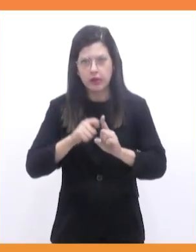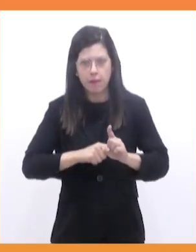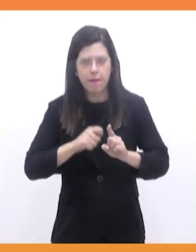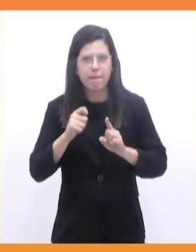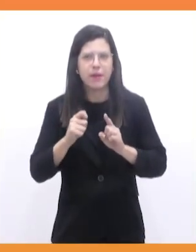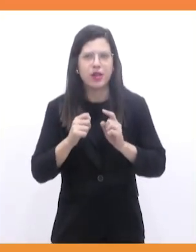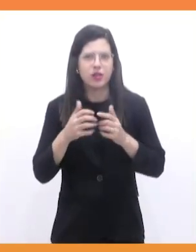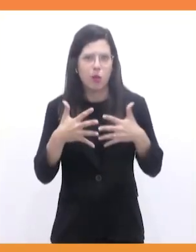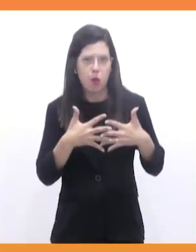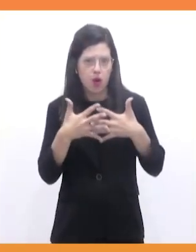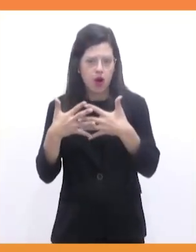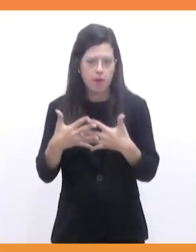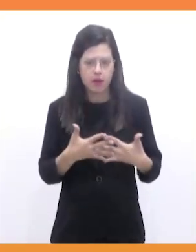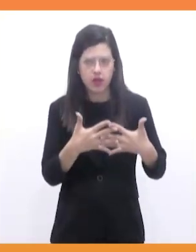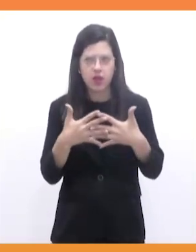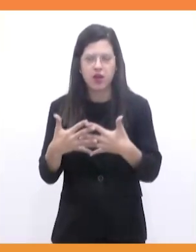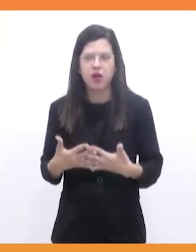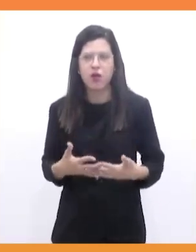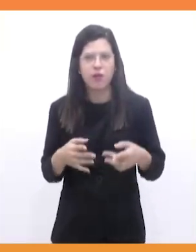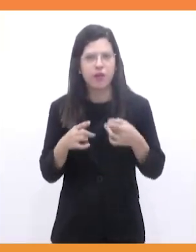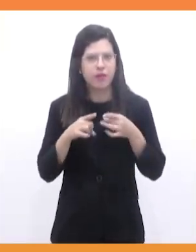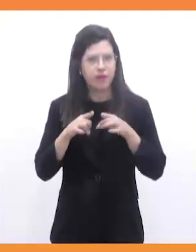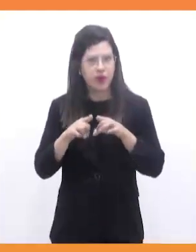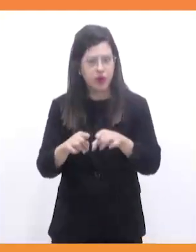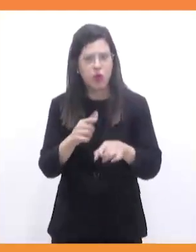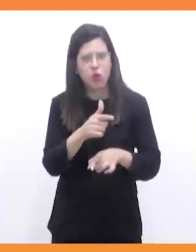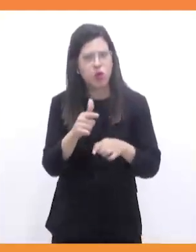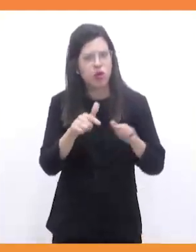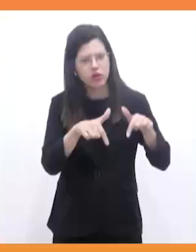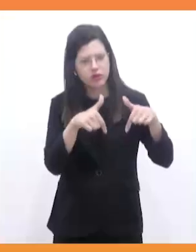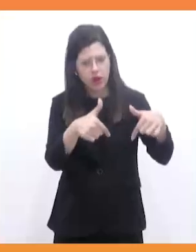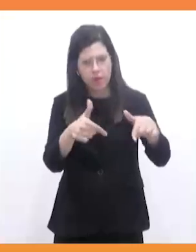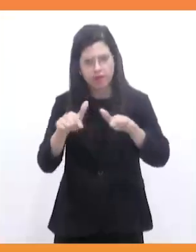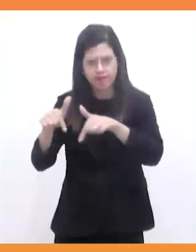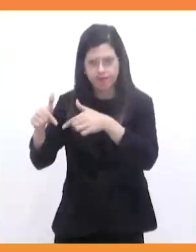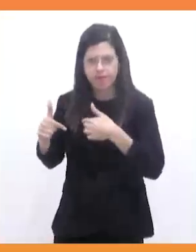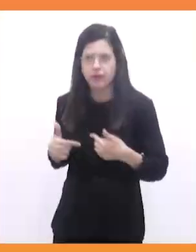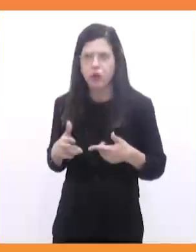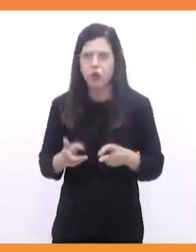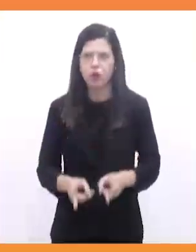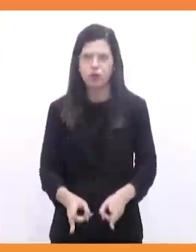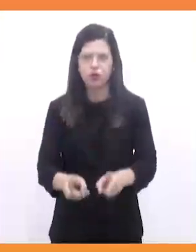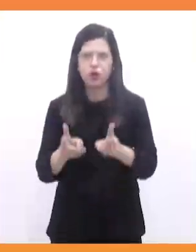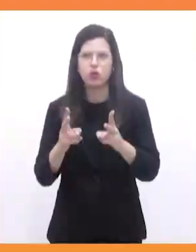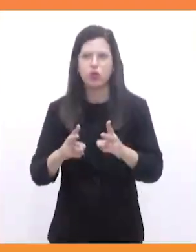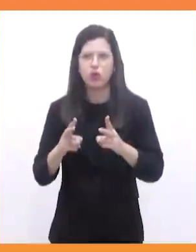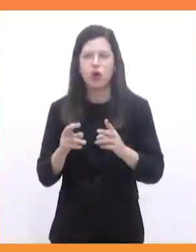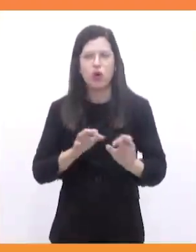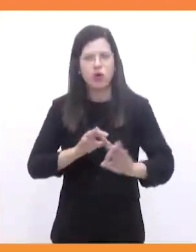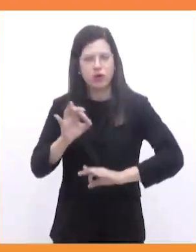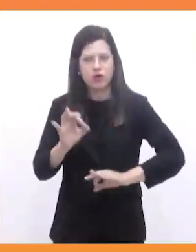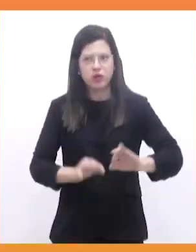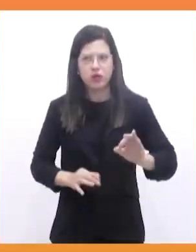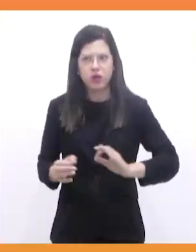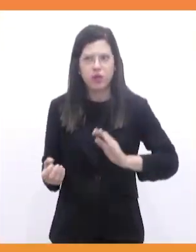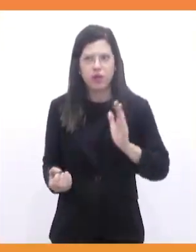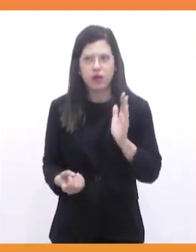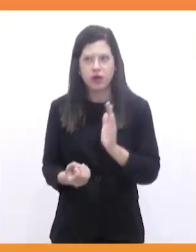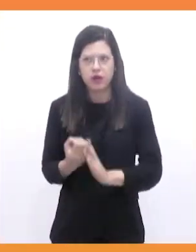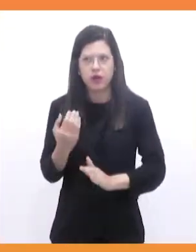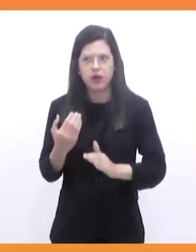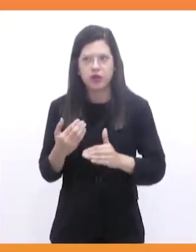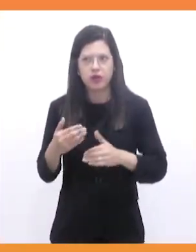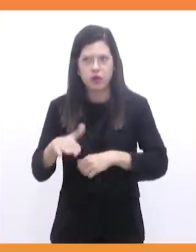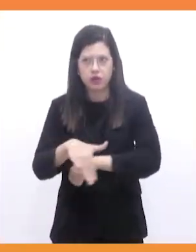caminhões basculantes. Em paralelo, outras frentes de trabalho vão seguir em andamento, como preparo para a instalação da via